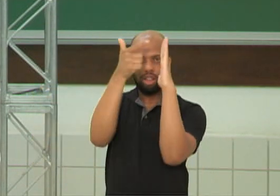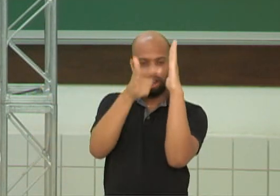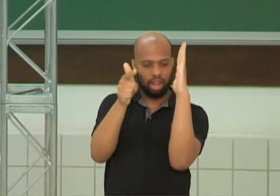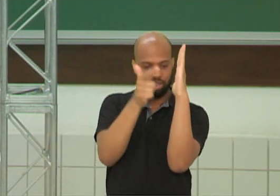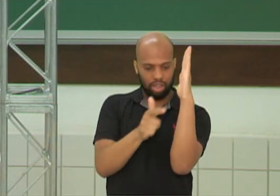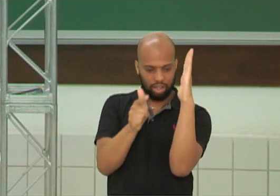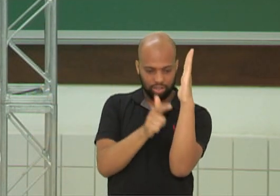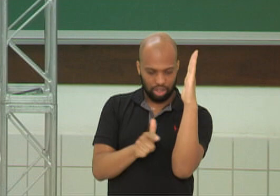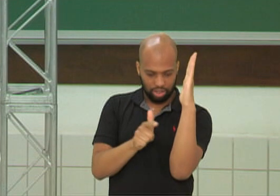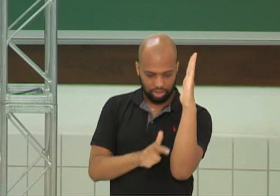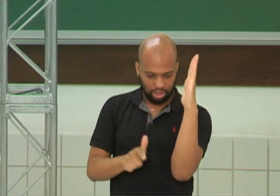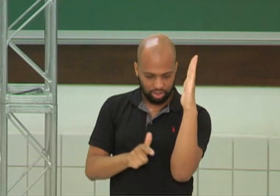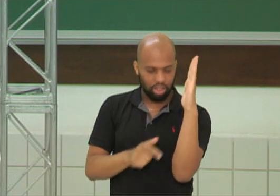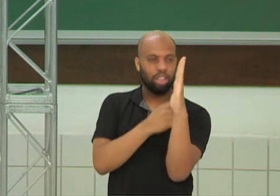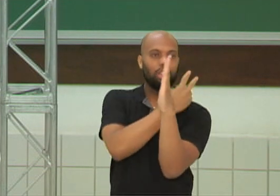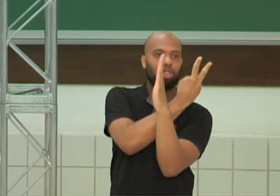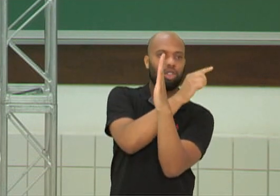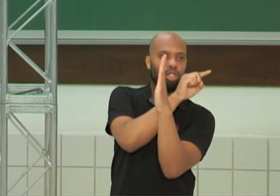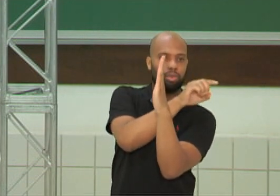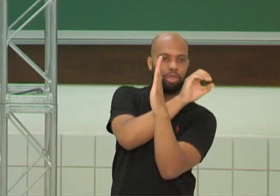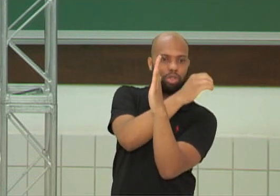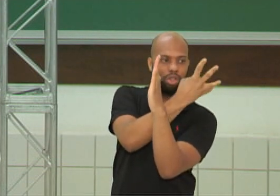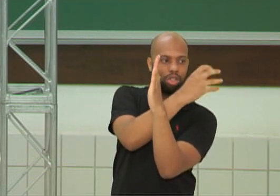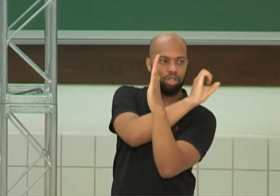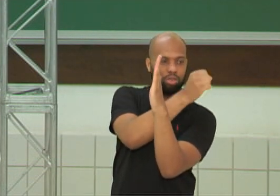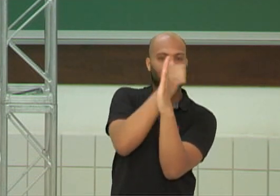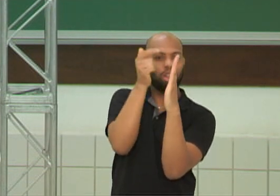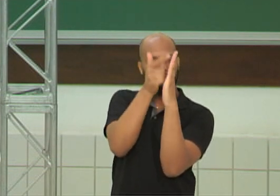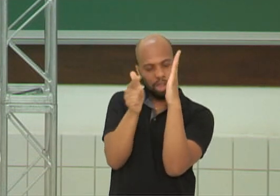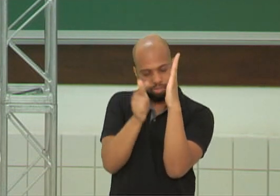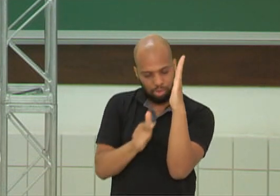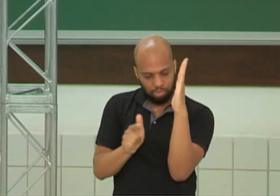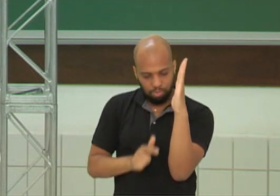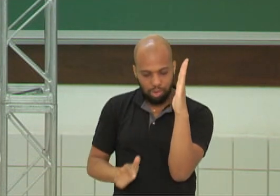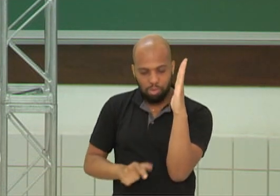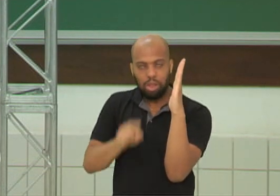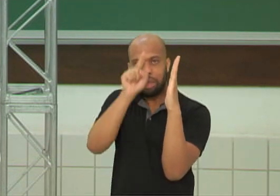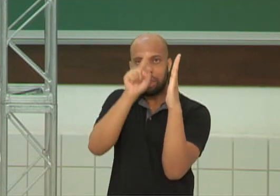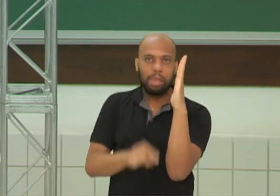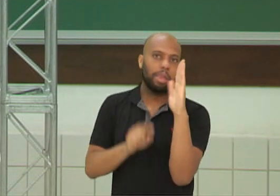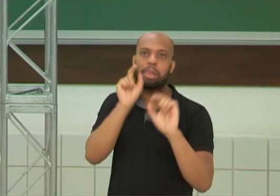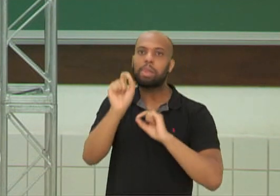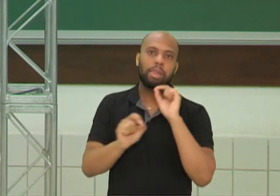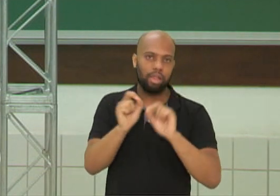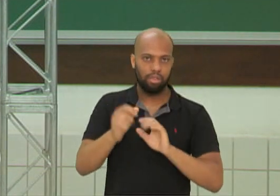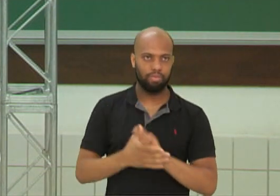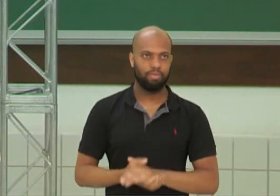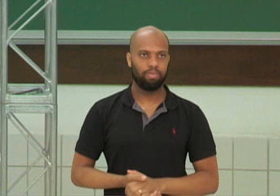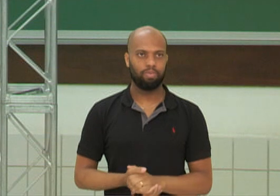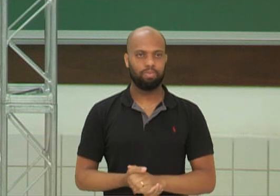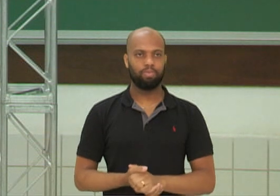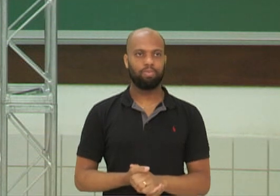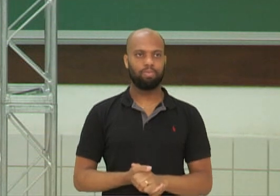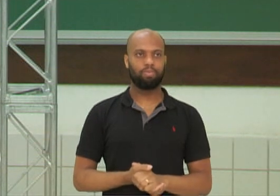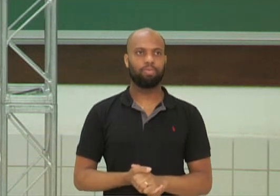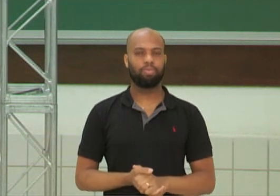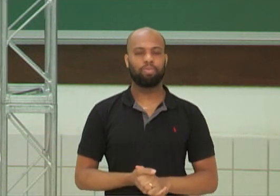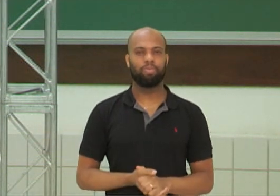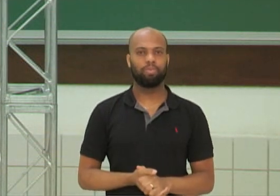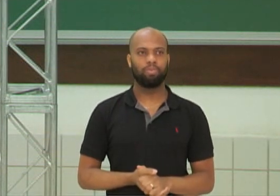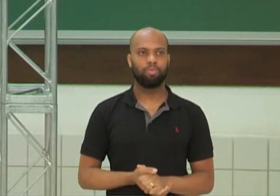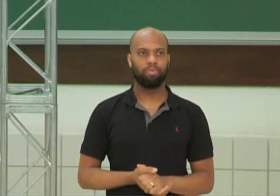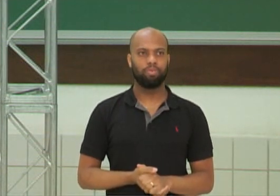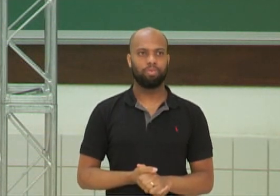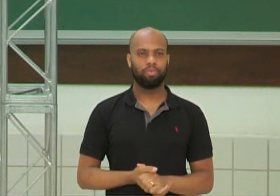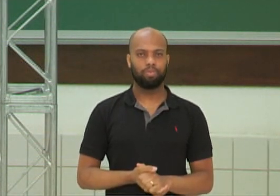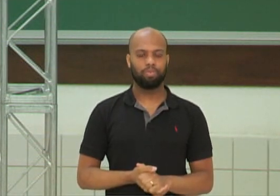seja, decompondo pelo fator 2, 2 elevado a que número da 2048? Pensa aí. Olha só a expressão